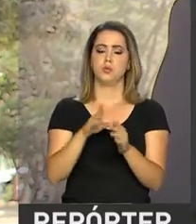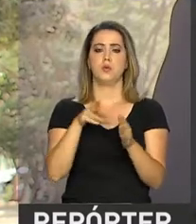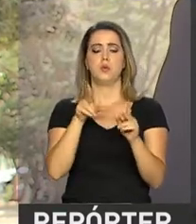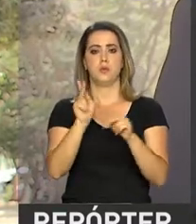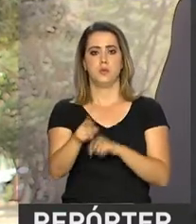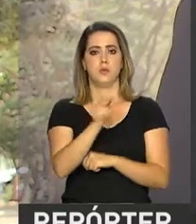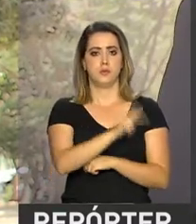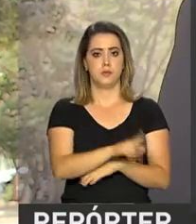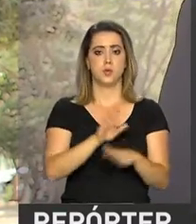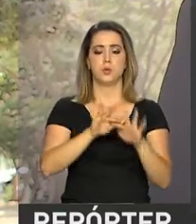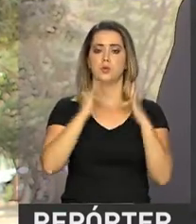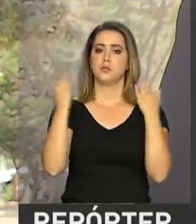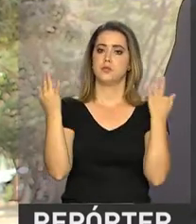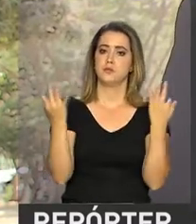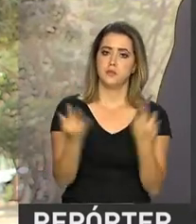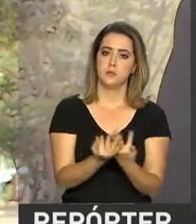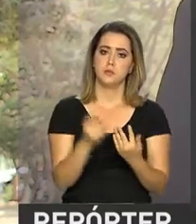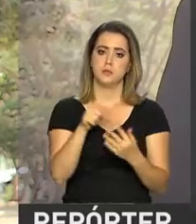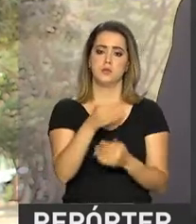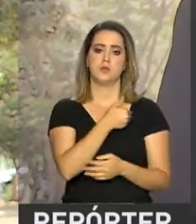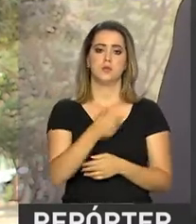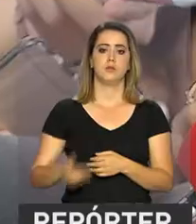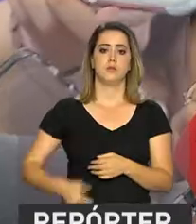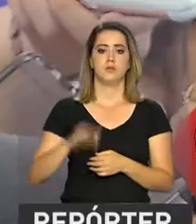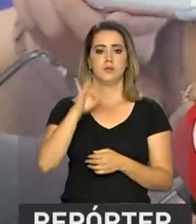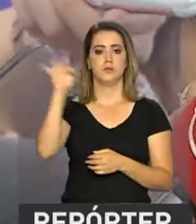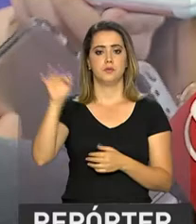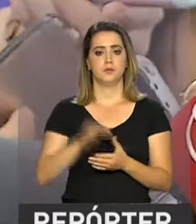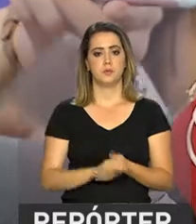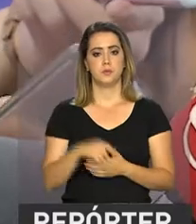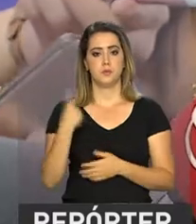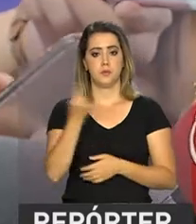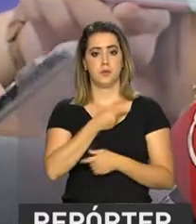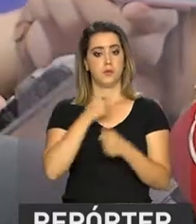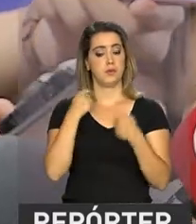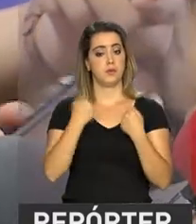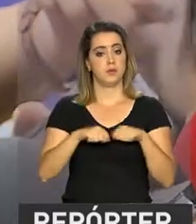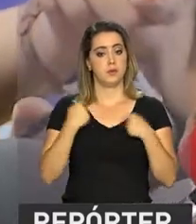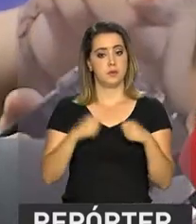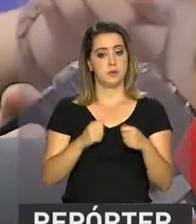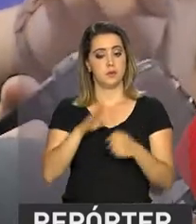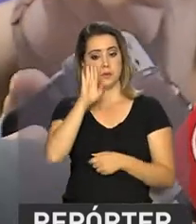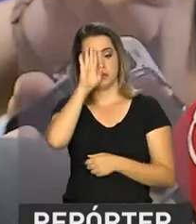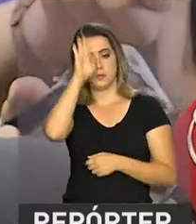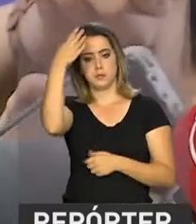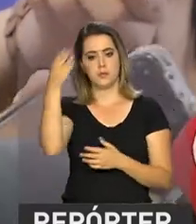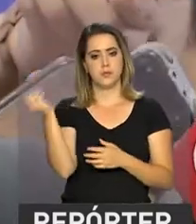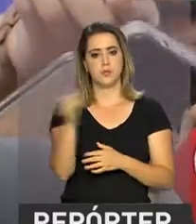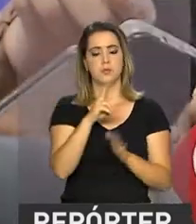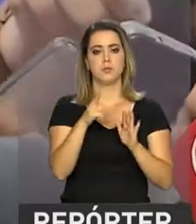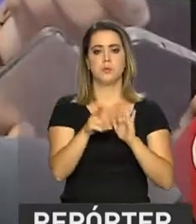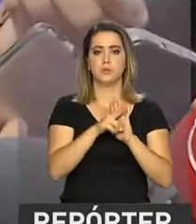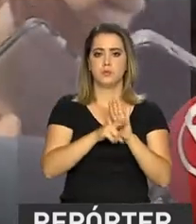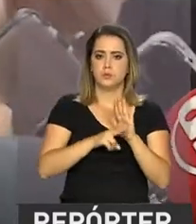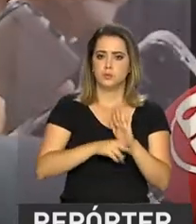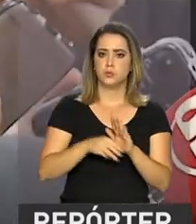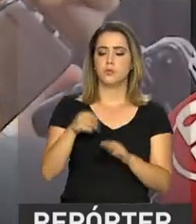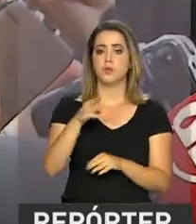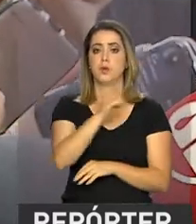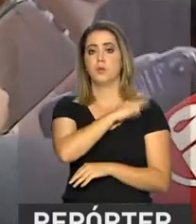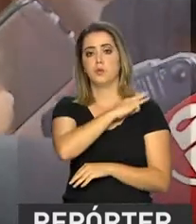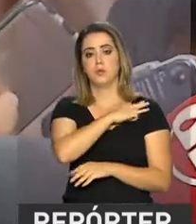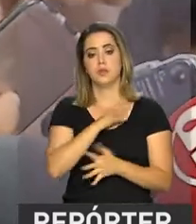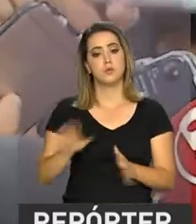famílias, instituições de ensino e o governo federal. A gente precisa priorizar a reforma do ensino médio e a